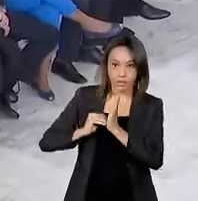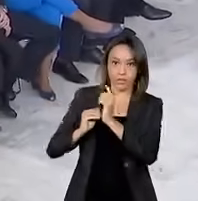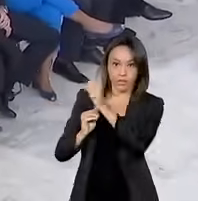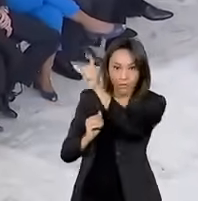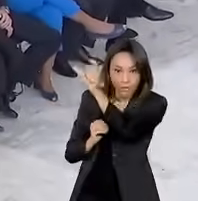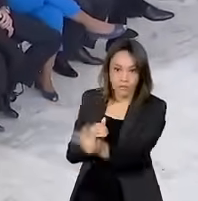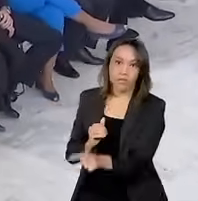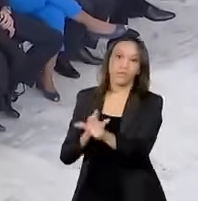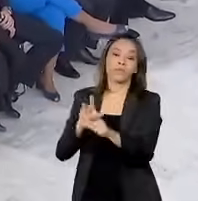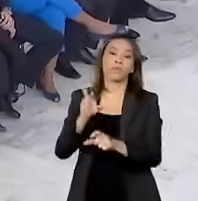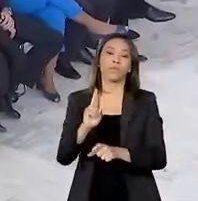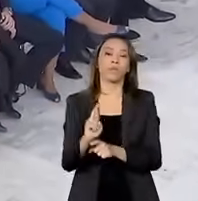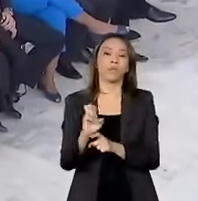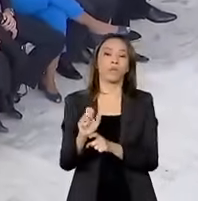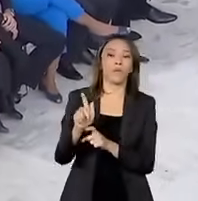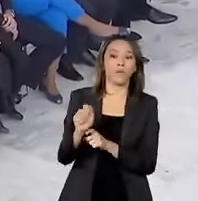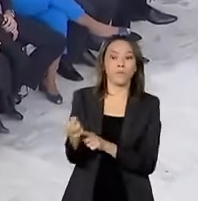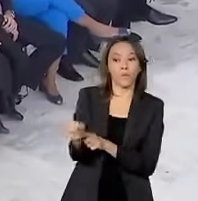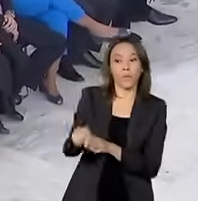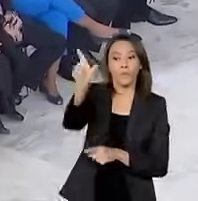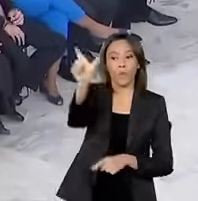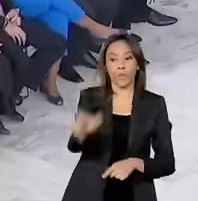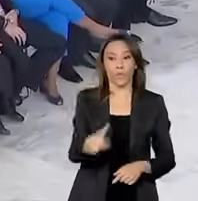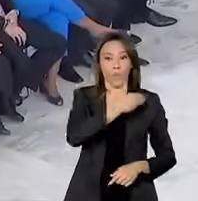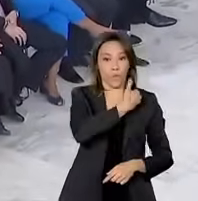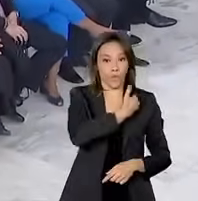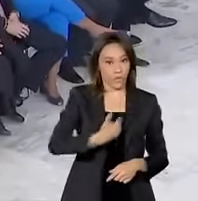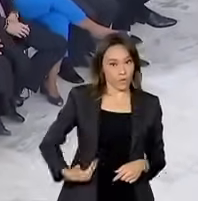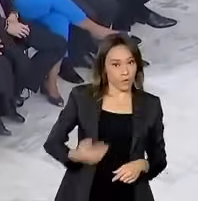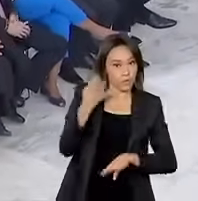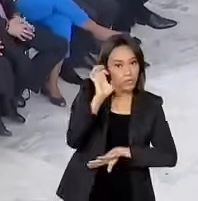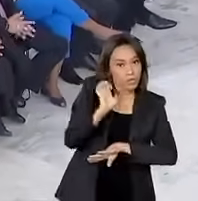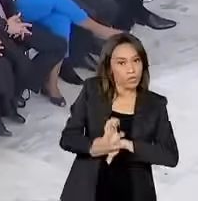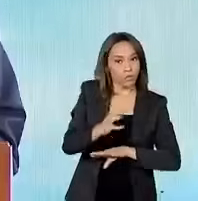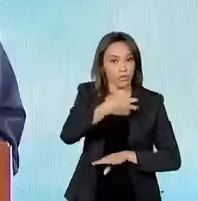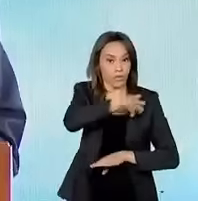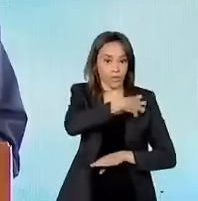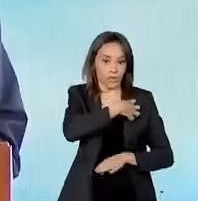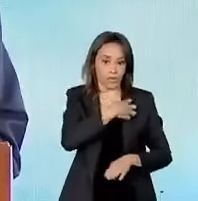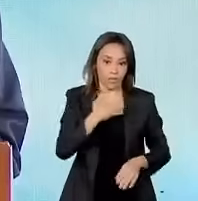Rego, ao governador da Bahia, Jerônimo Rodrigues,